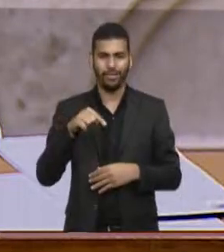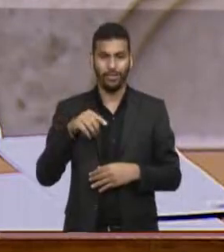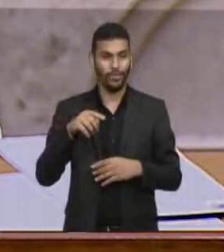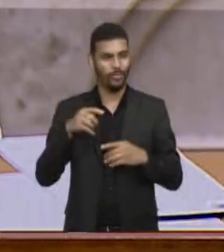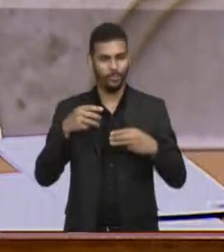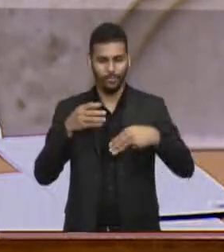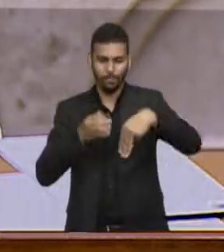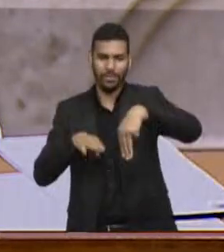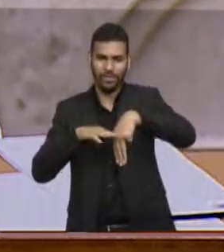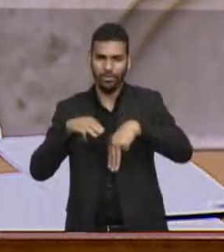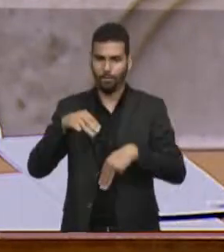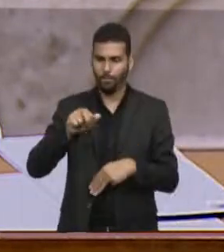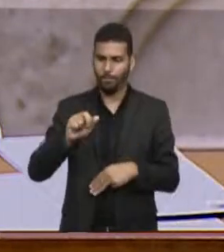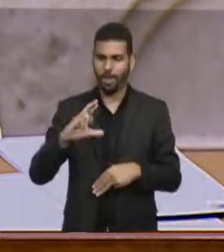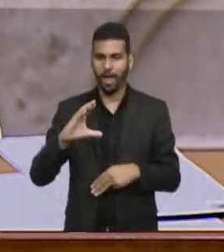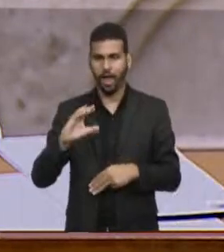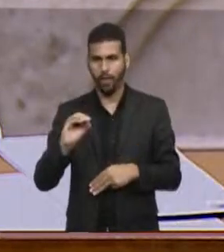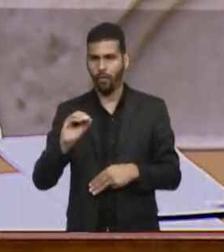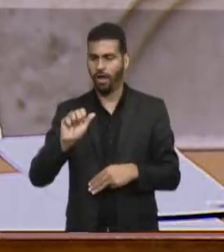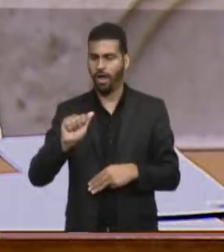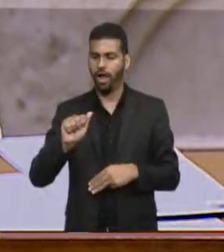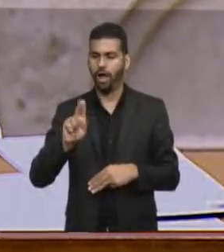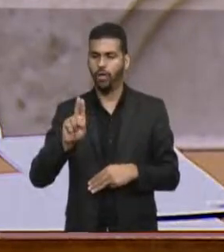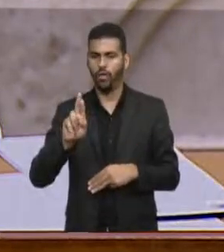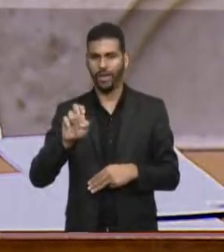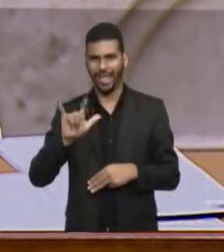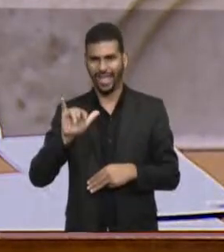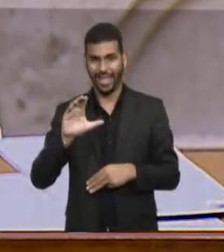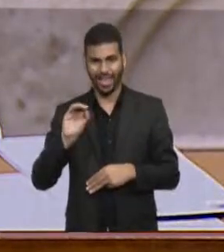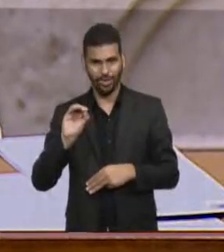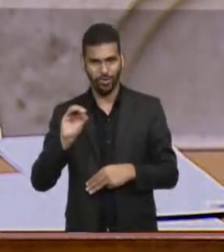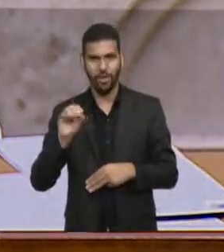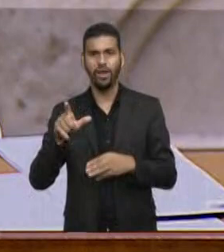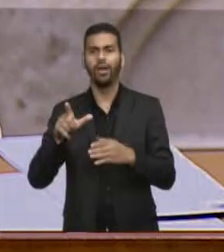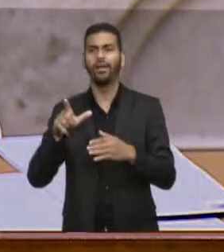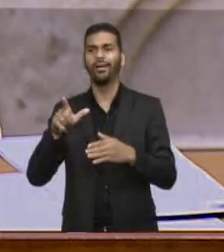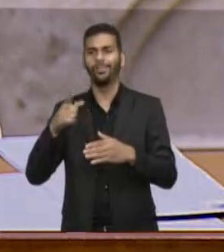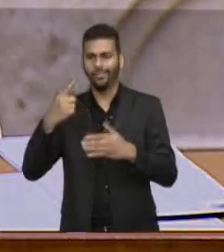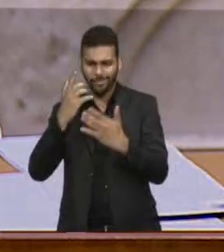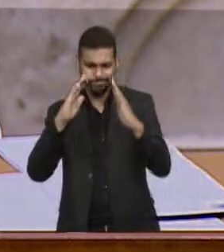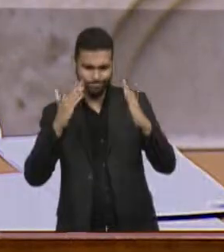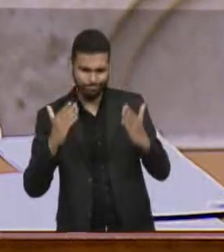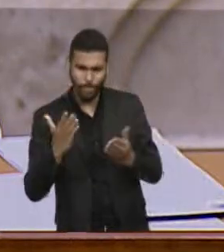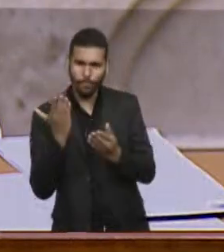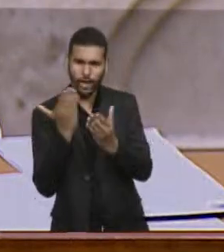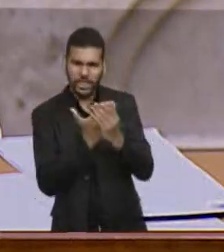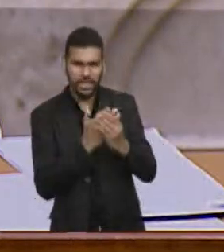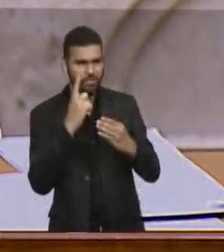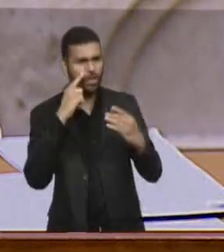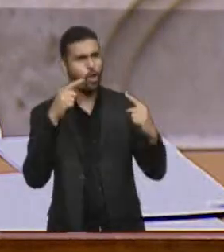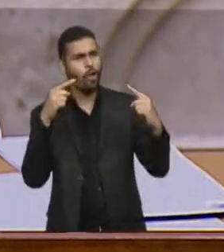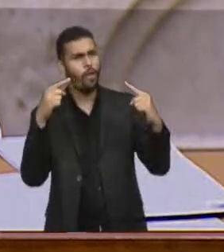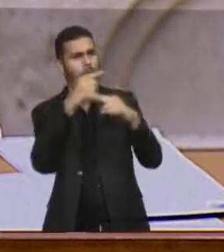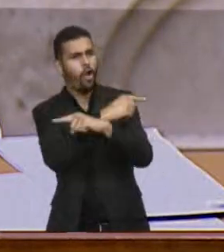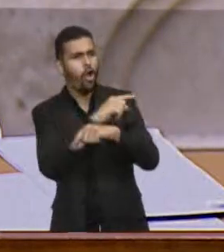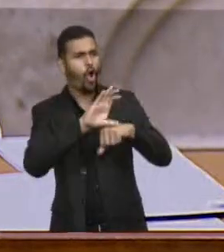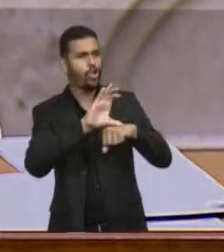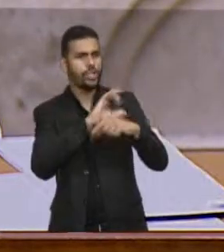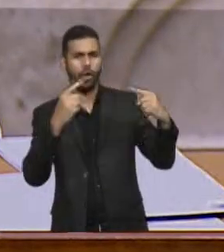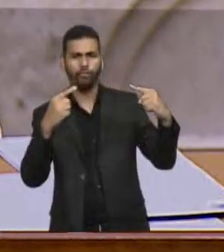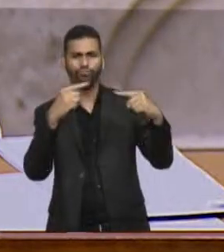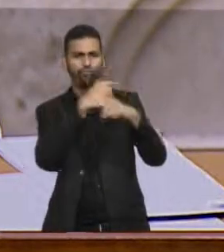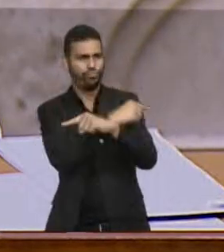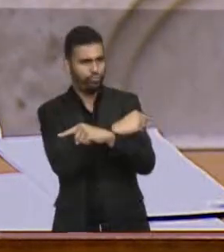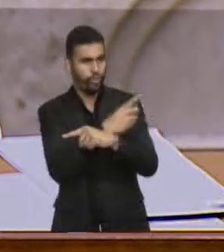onde e onde nós declaramos o estado de coisas inconstitucional é entregou ao